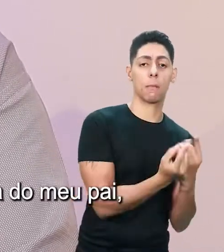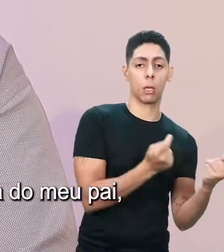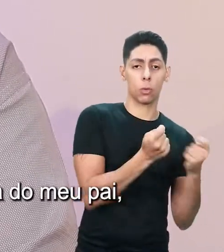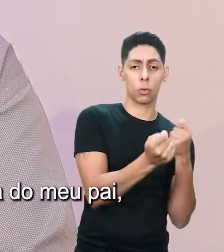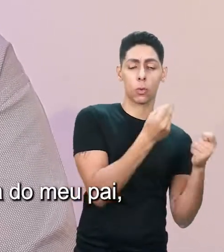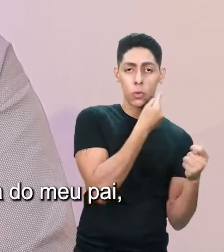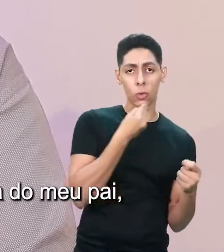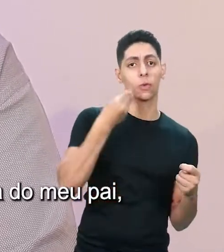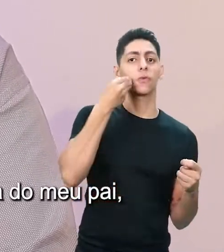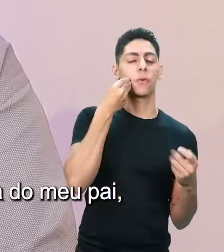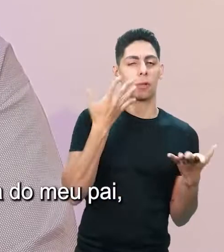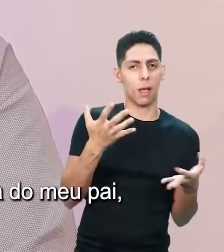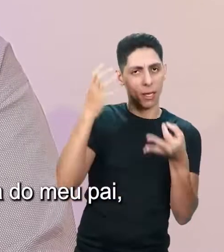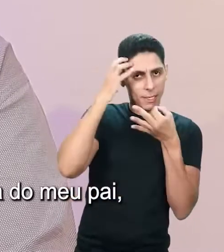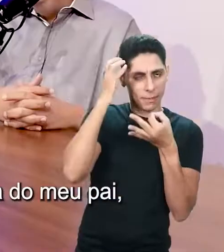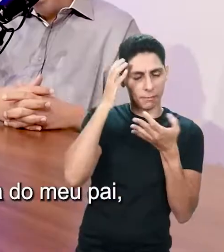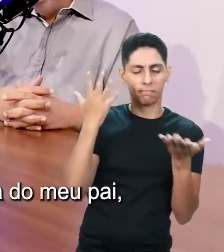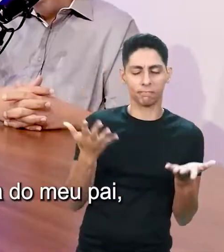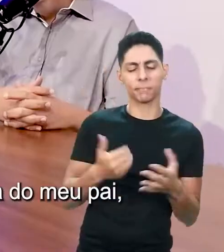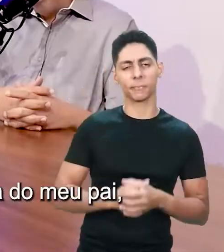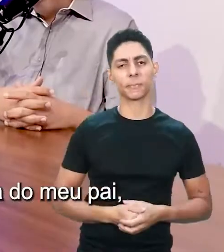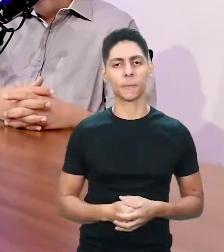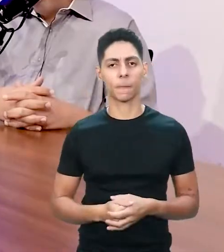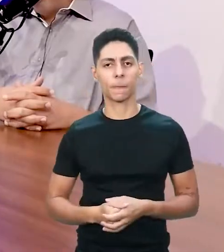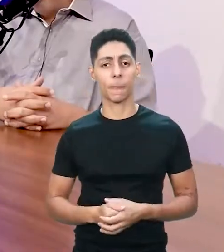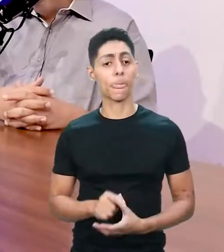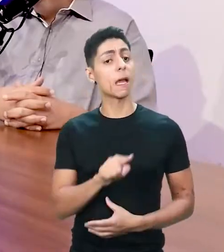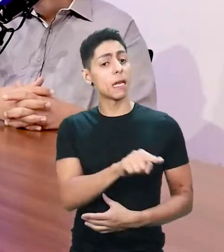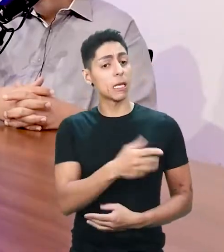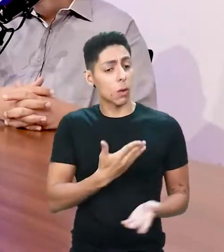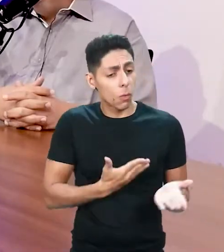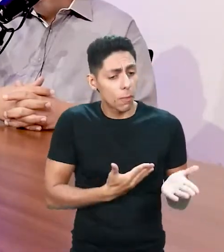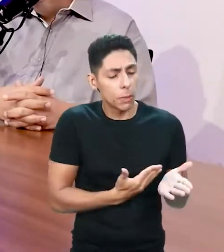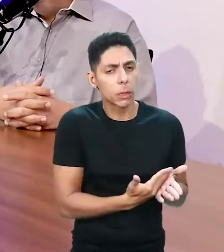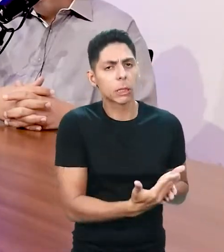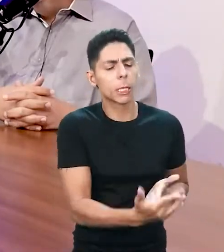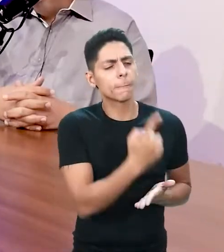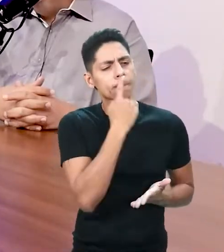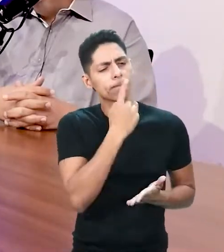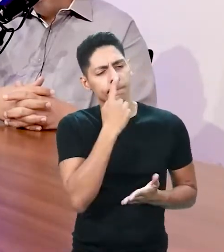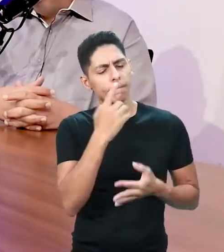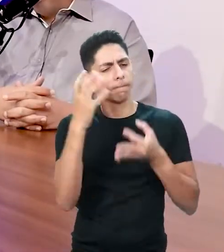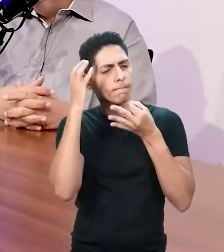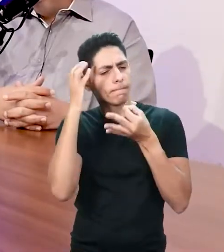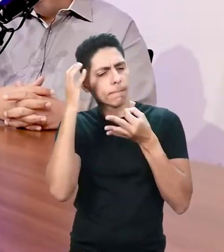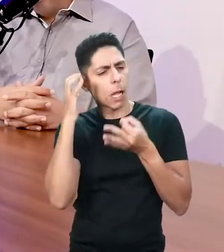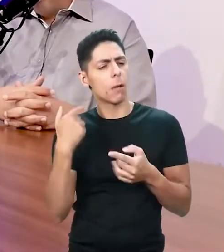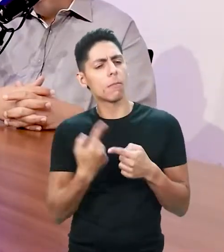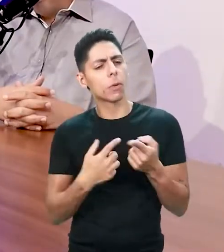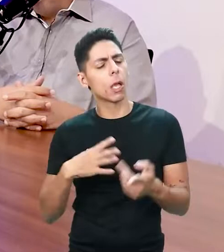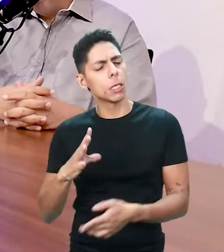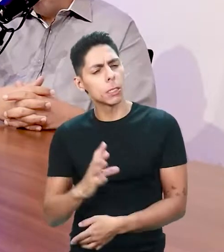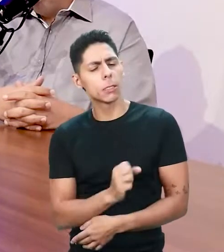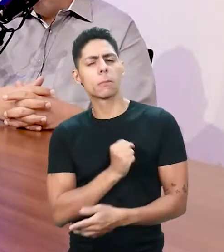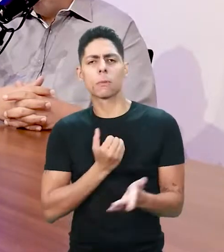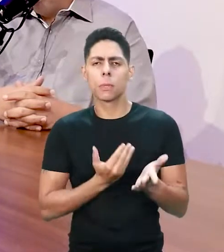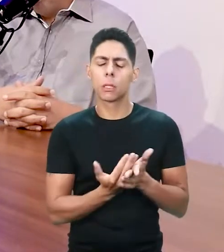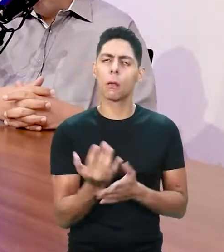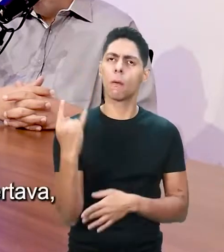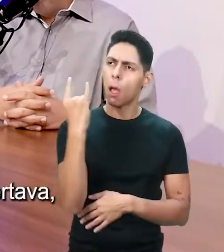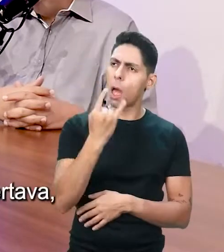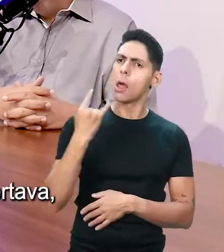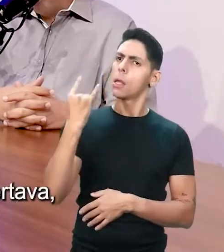oficina do meu pai. E foi ali que eu me apaixonei, inclusive, pela onda curta, porque eu fiquei fascinado, Antônio, aos 11 anos de